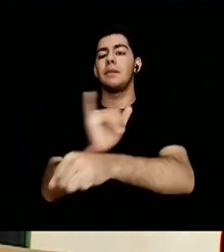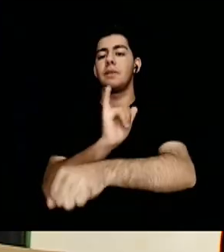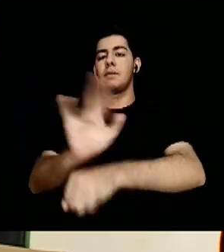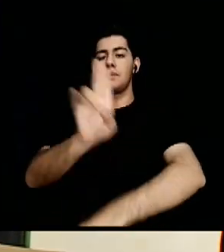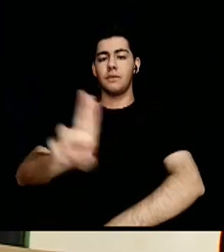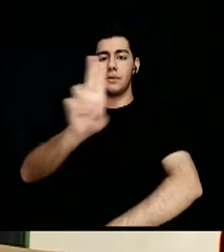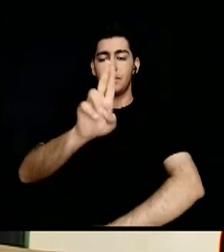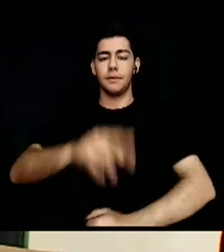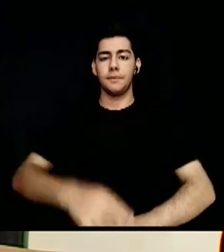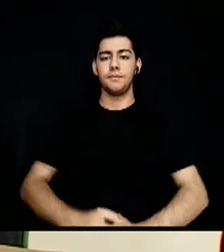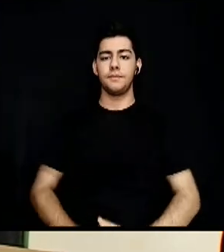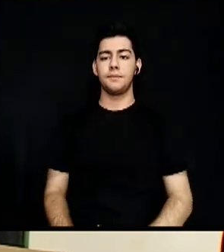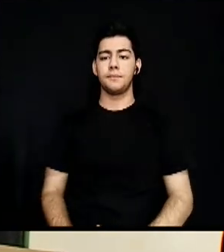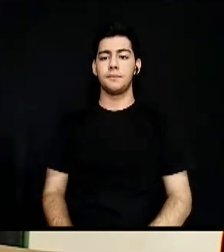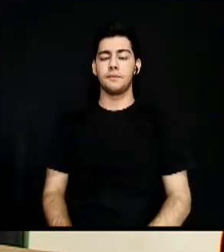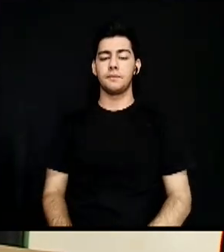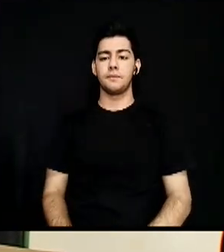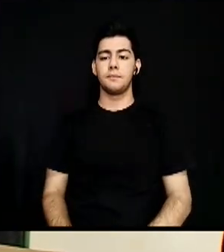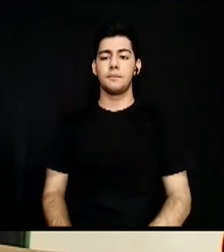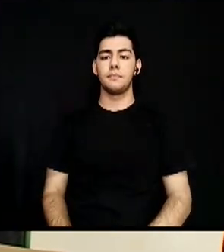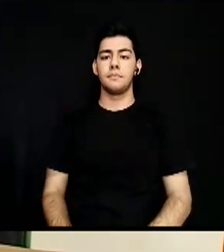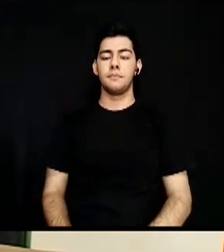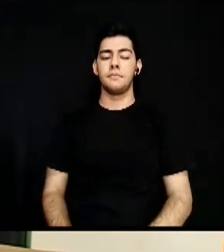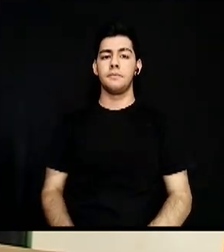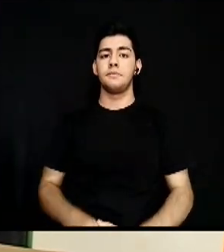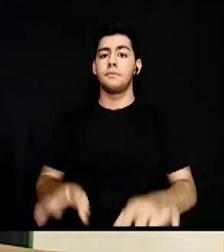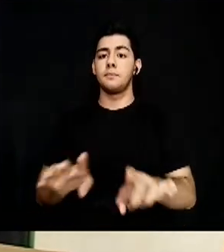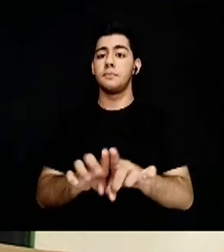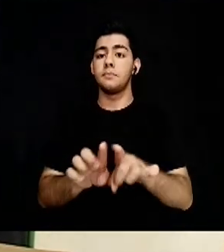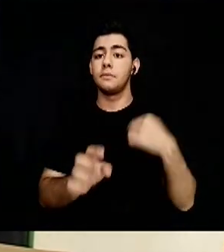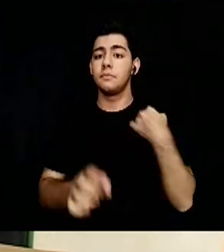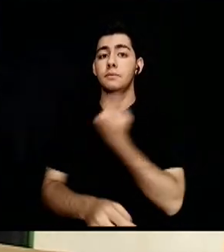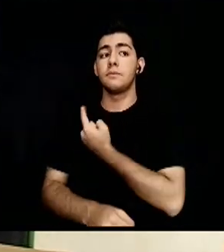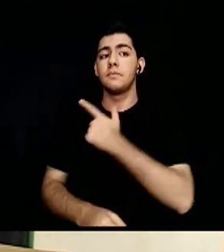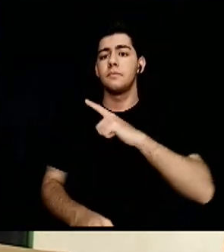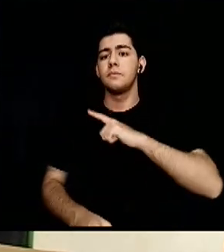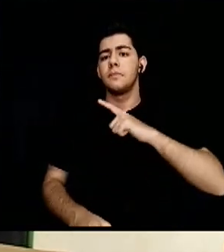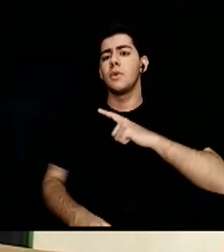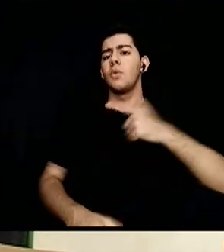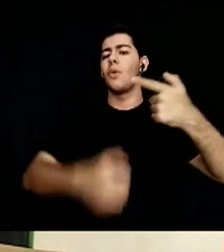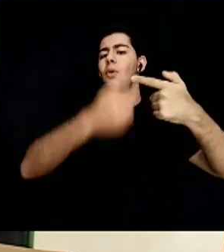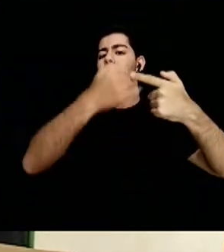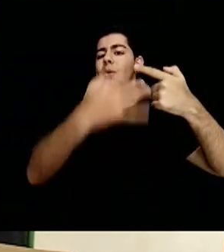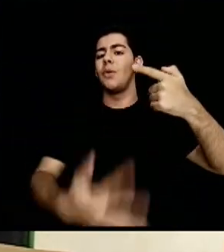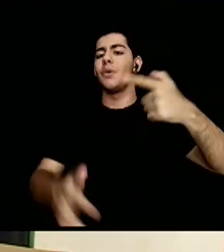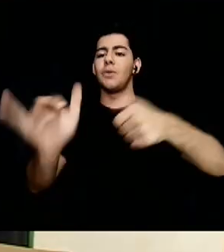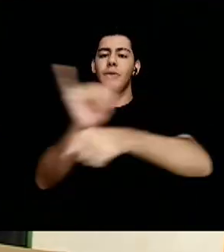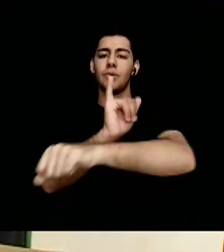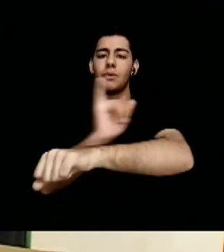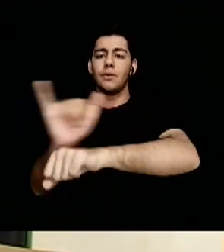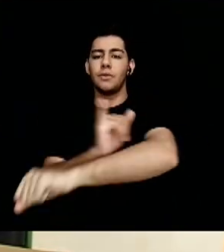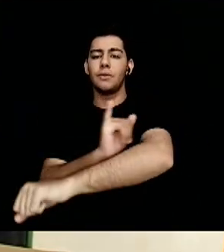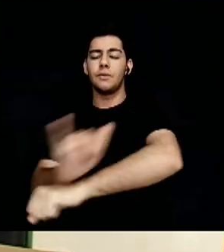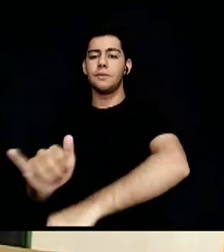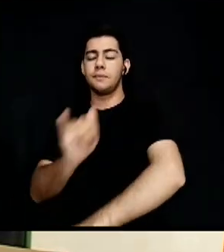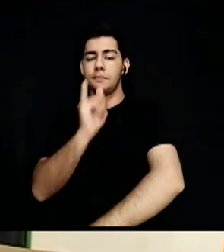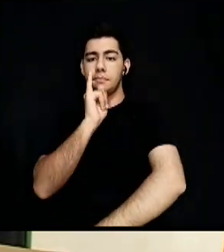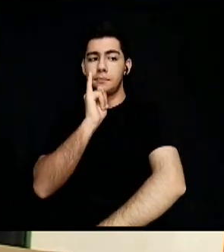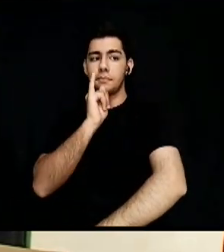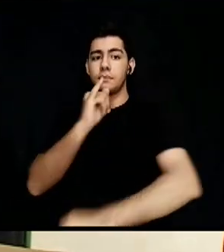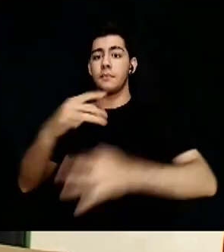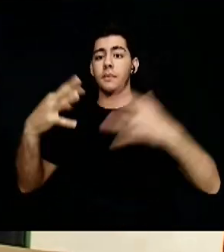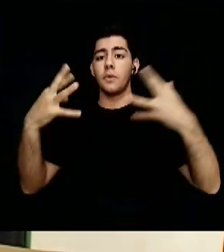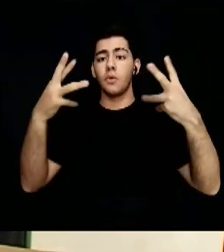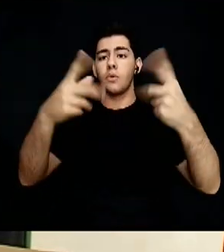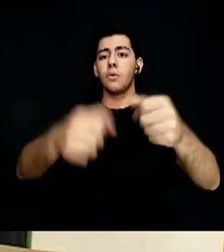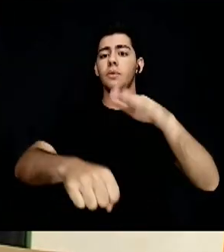gente também tem o acervo de técnicas. Então, todas vão fazer uma plaquinha com a técnica do